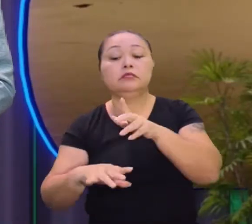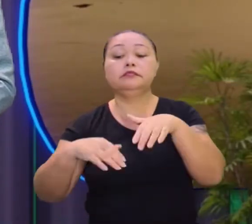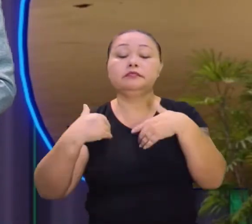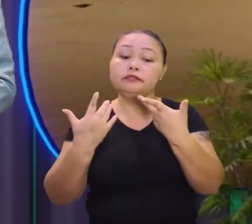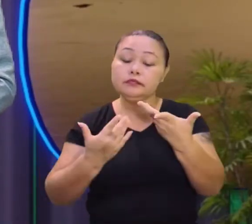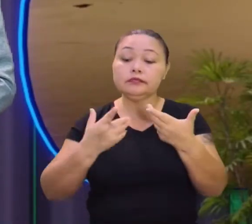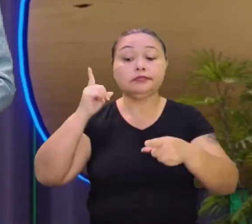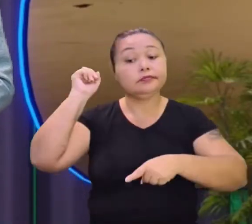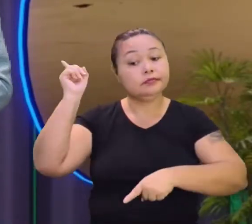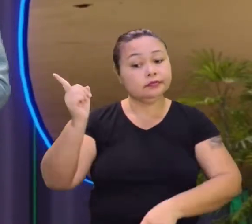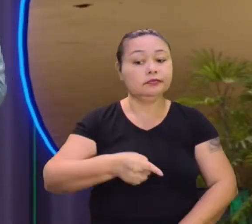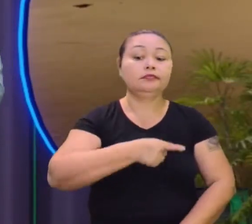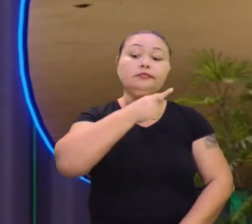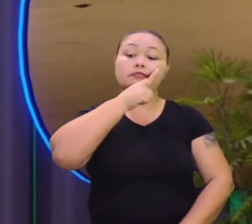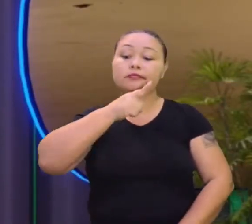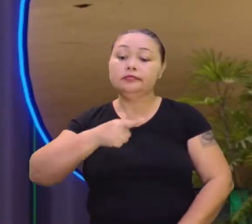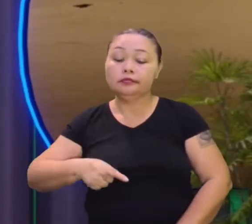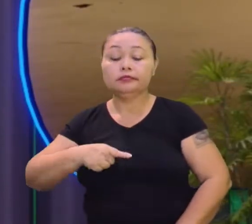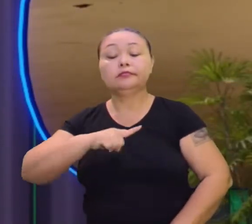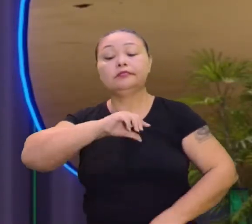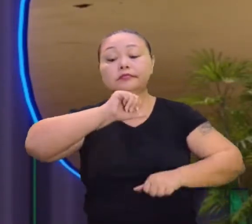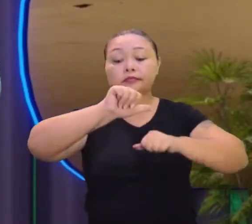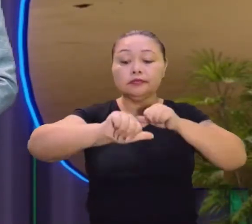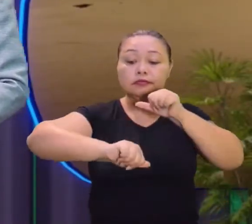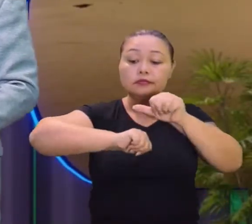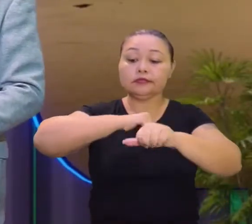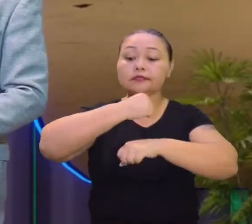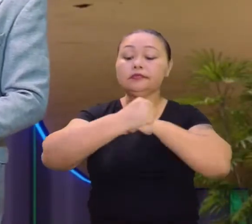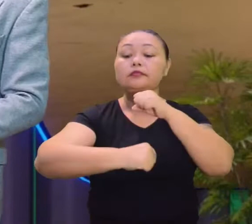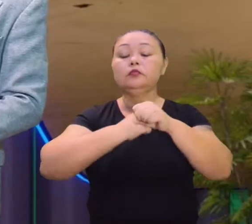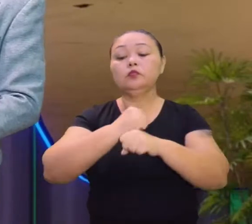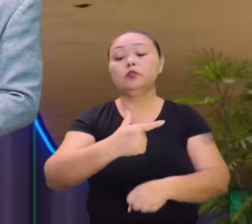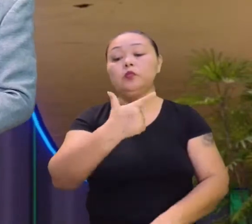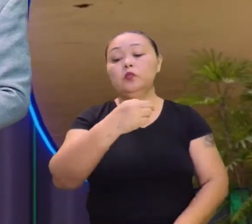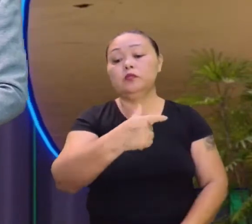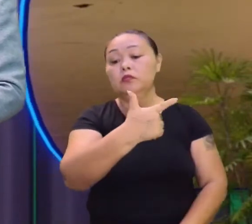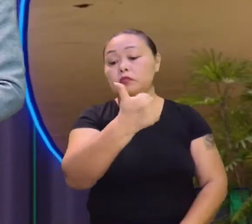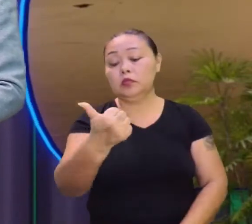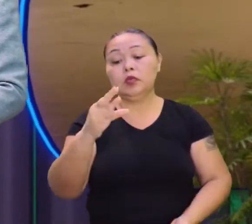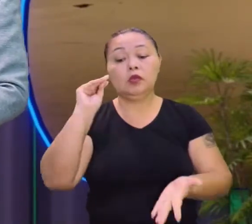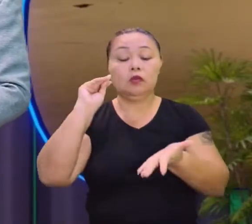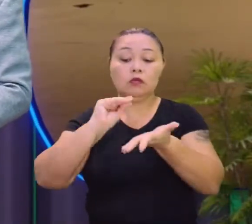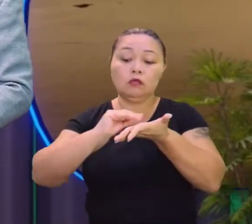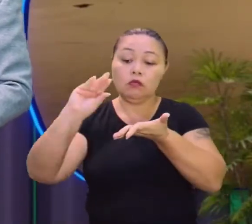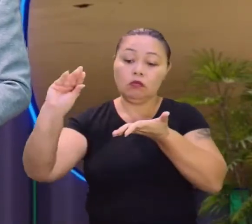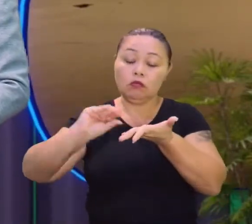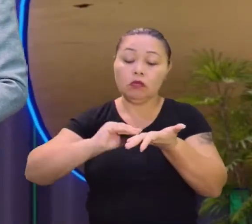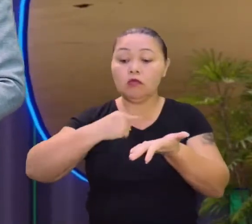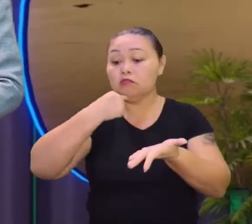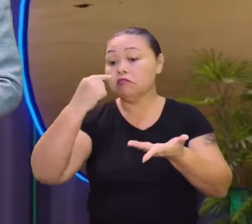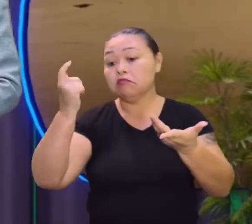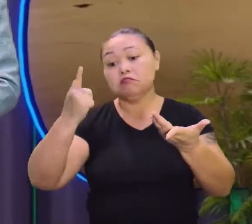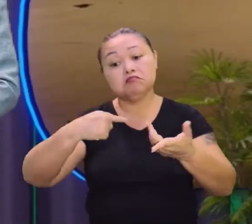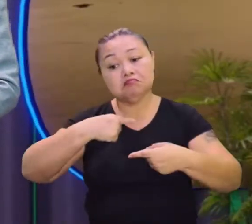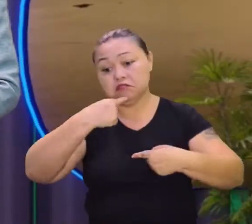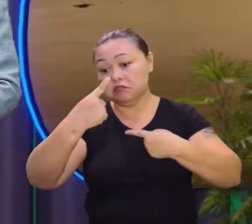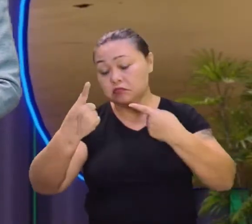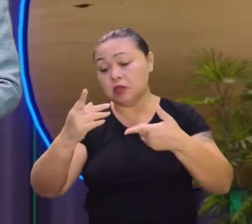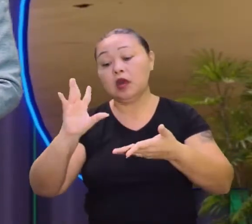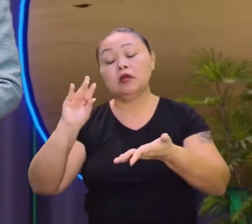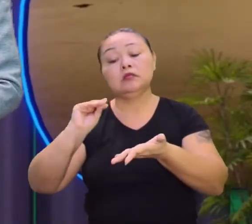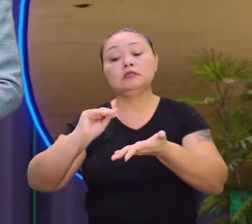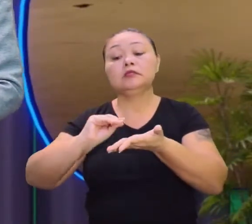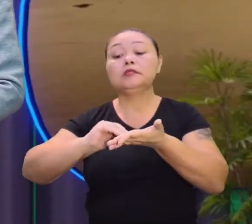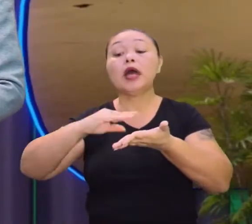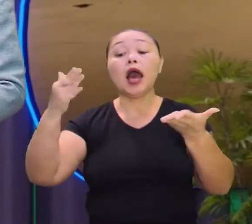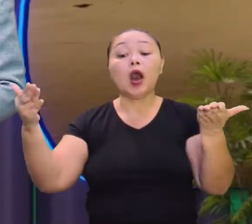da Covid, então foi cancelado, e aí transferido para 2021, por falta de recursos não foi possível, e